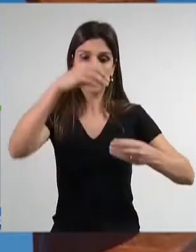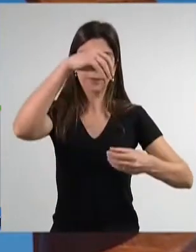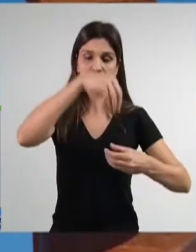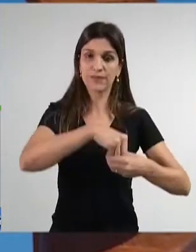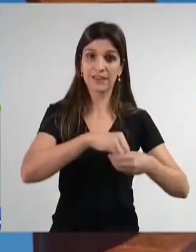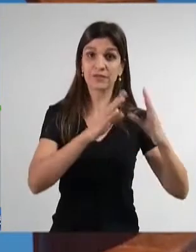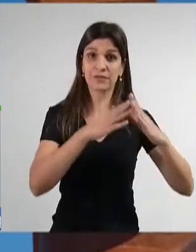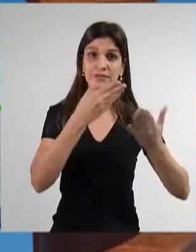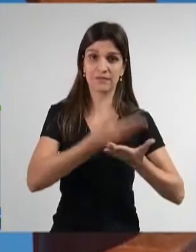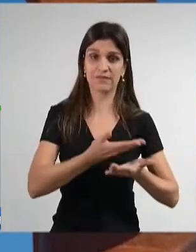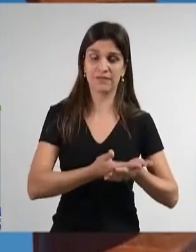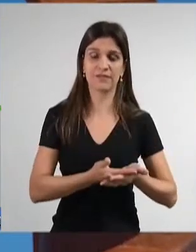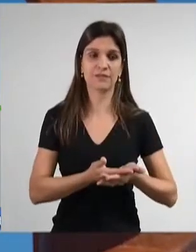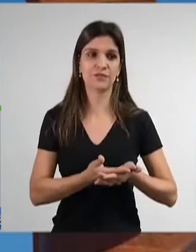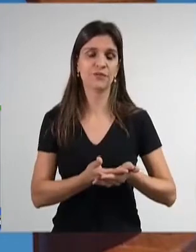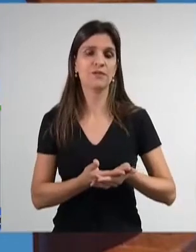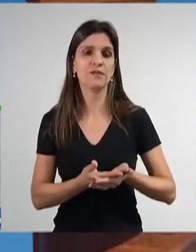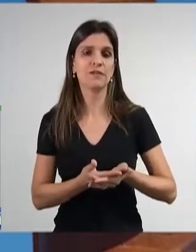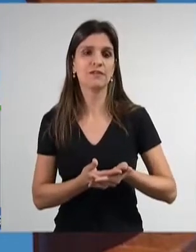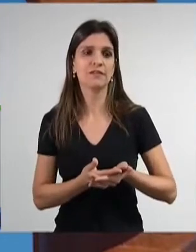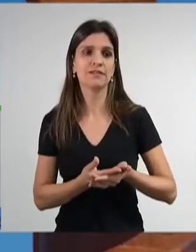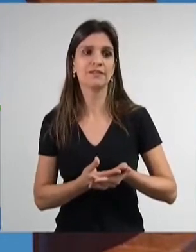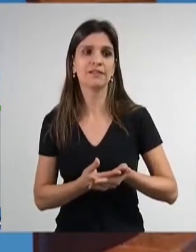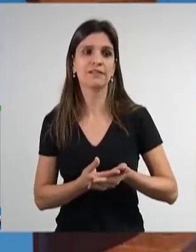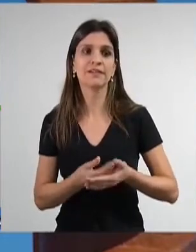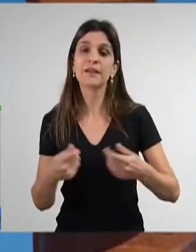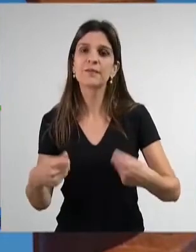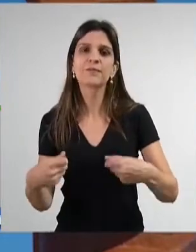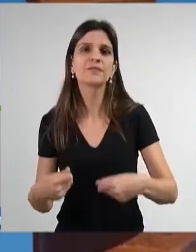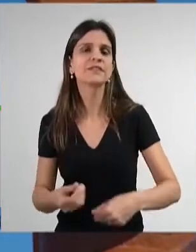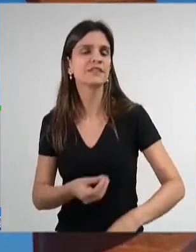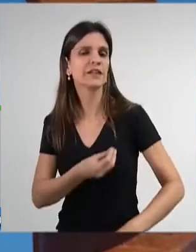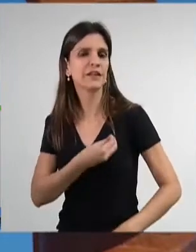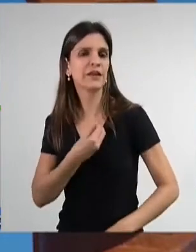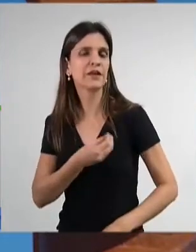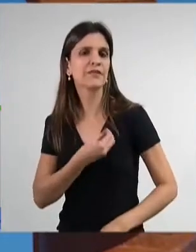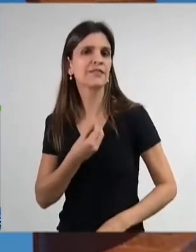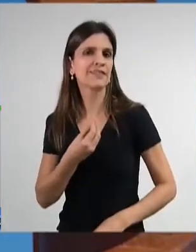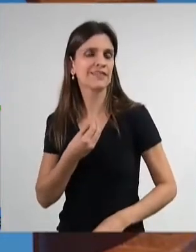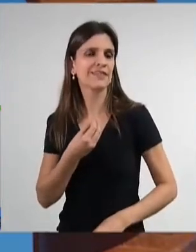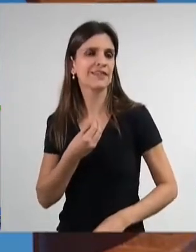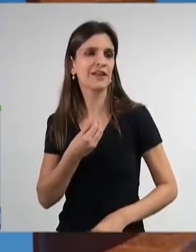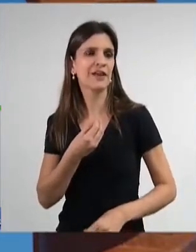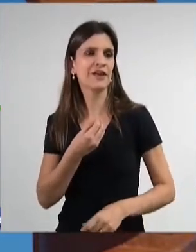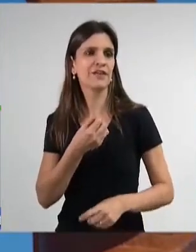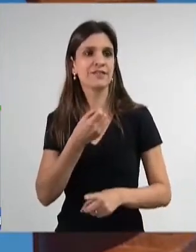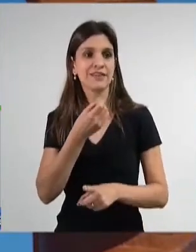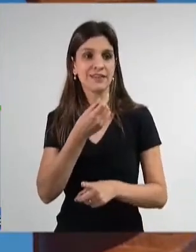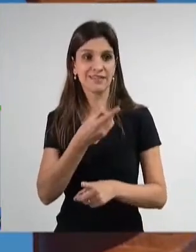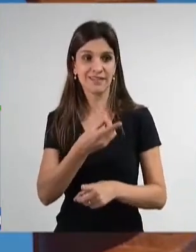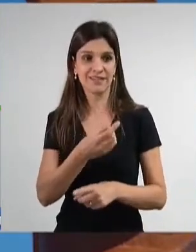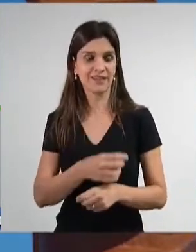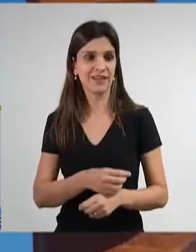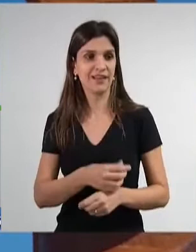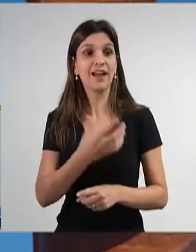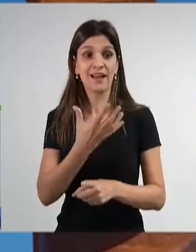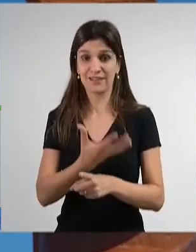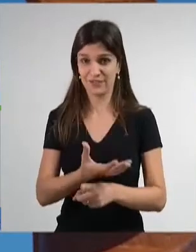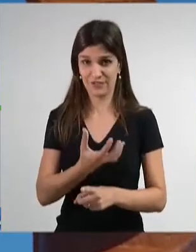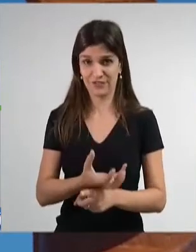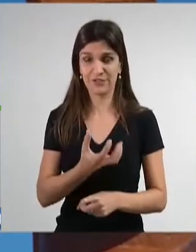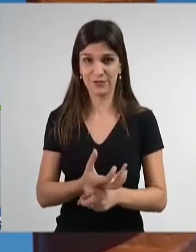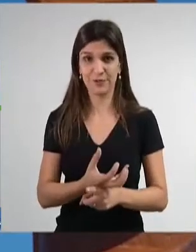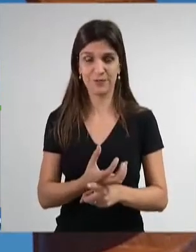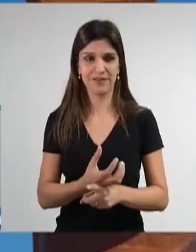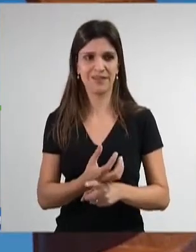sim tem que ter na sua vida escolar, logo de início, a matéria trânsito, ou pelo menos o tema